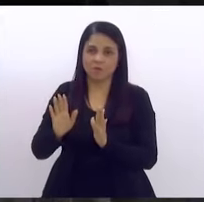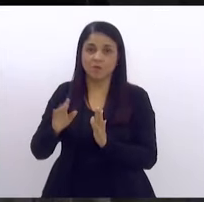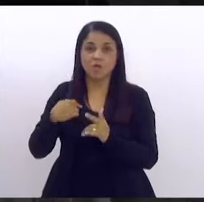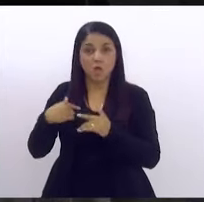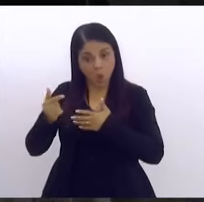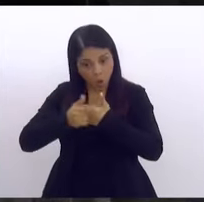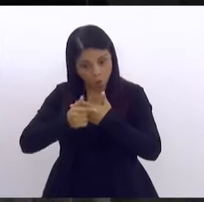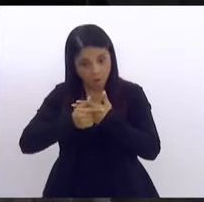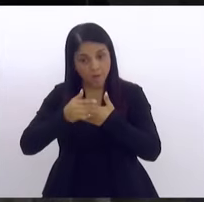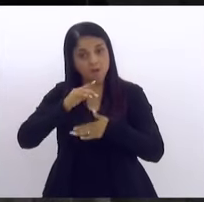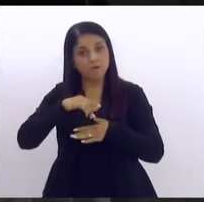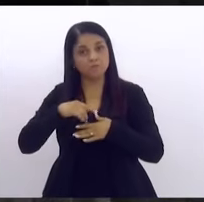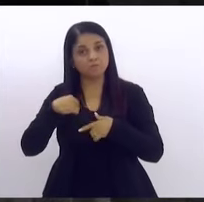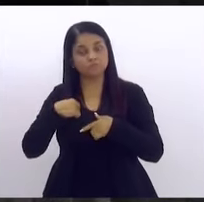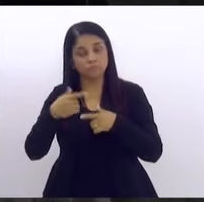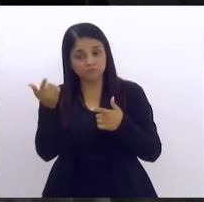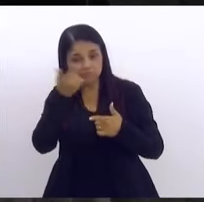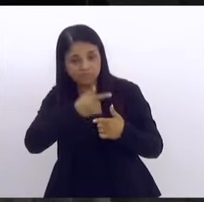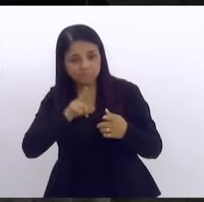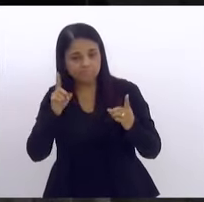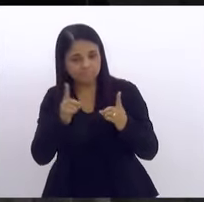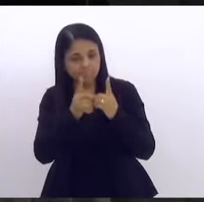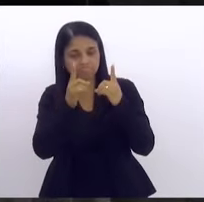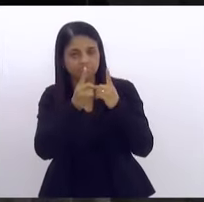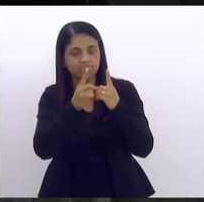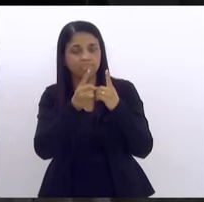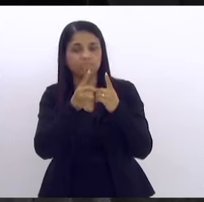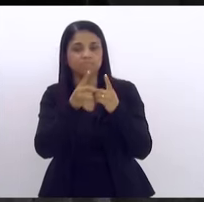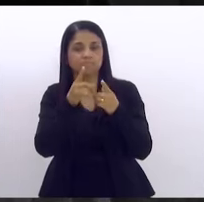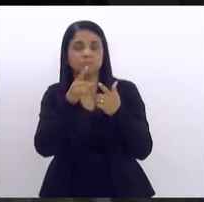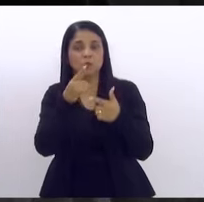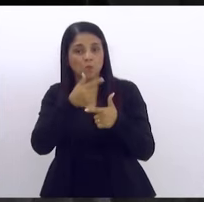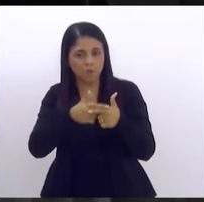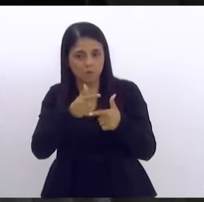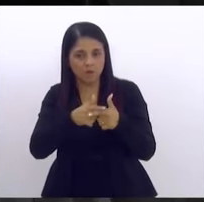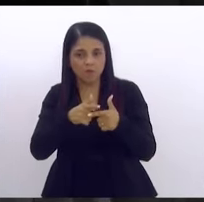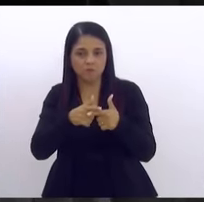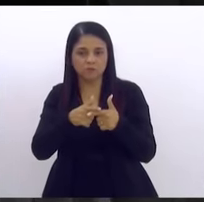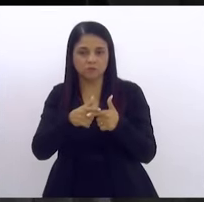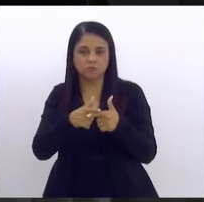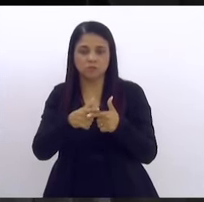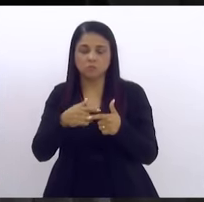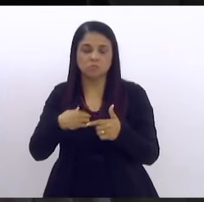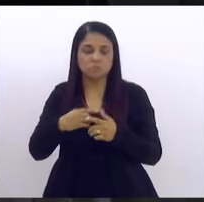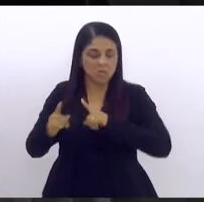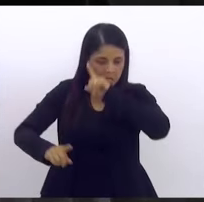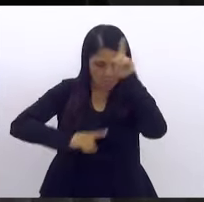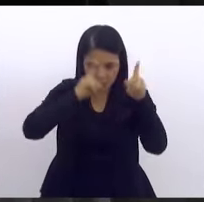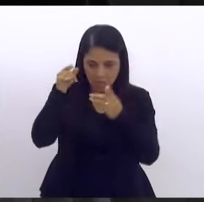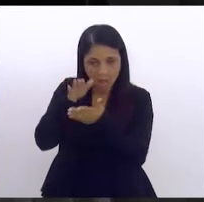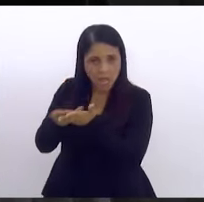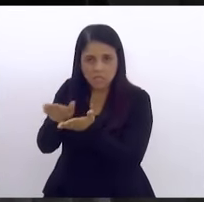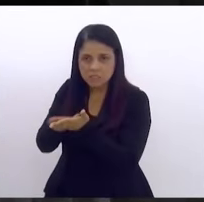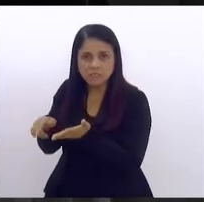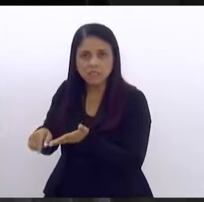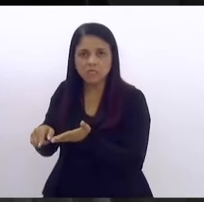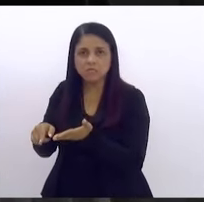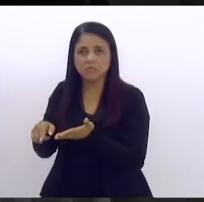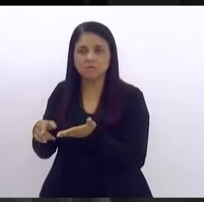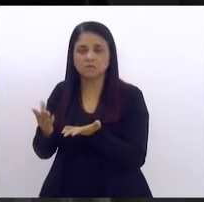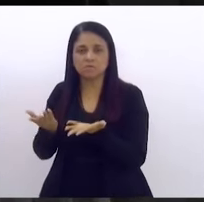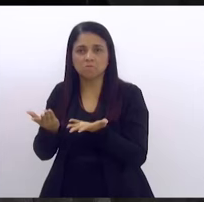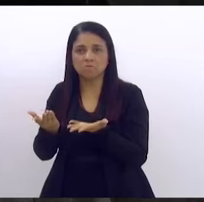papel. Se a gente quer atender uma demanda, nós temos que cortar de outro lugar. A gente não pode criar receita fictícia para atender essas pressões de